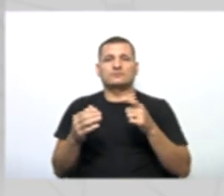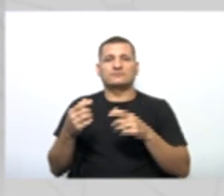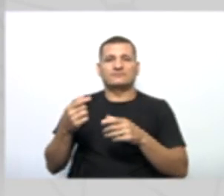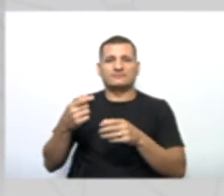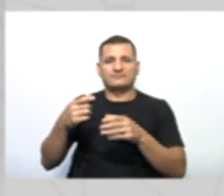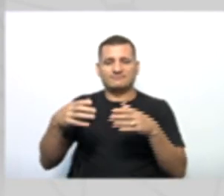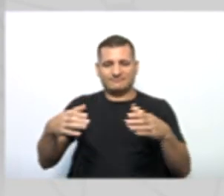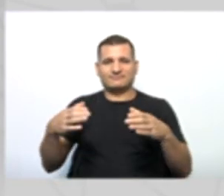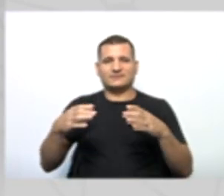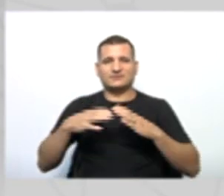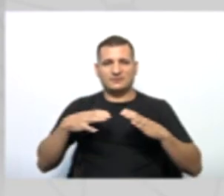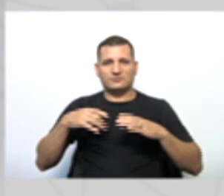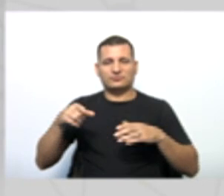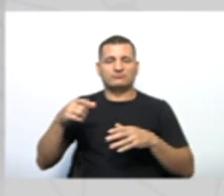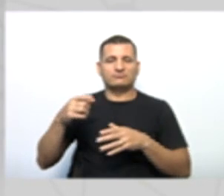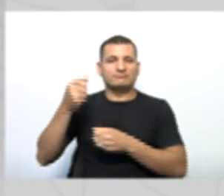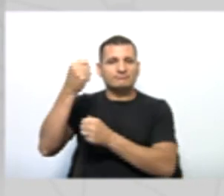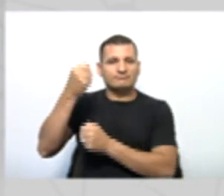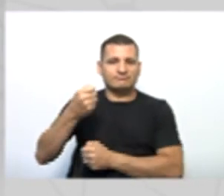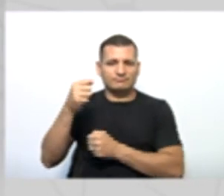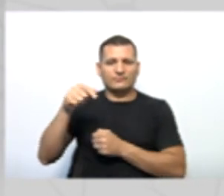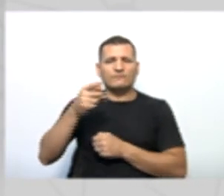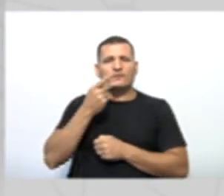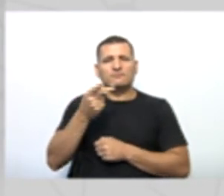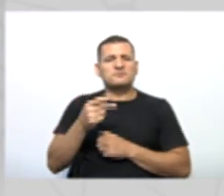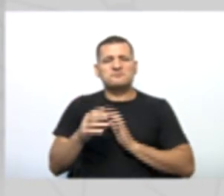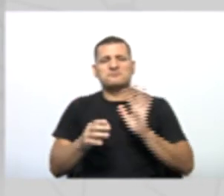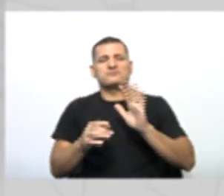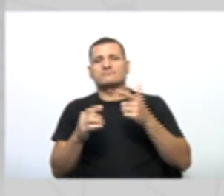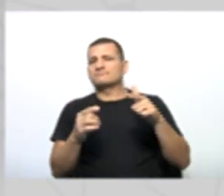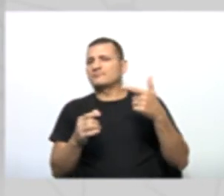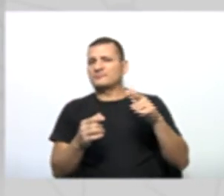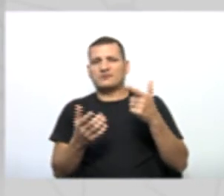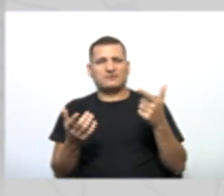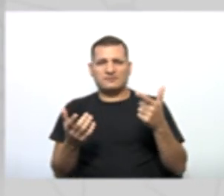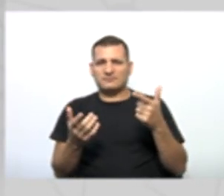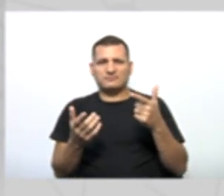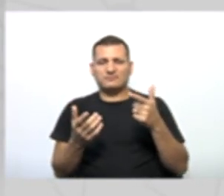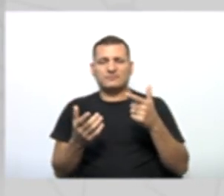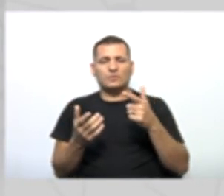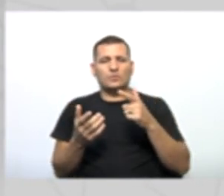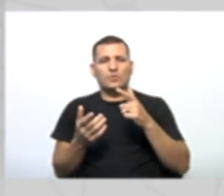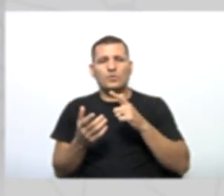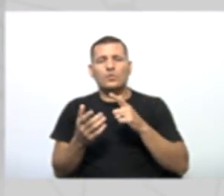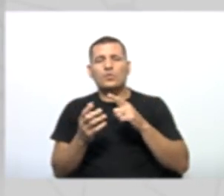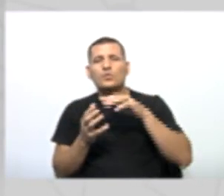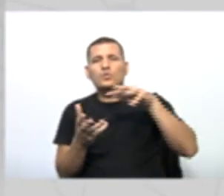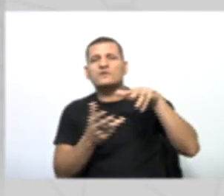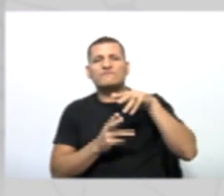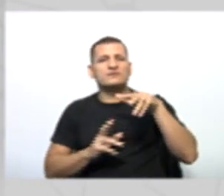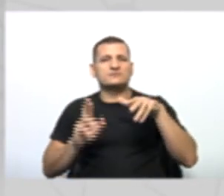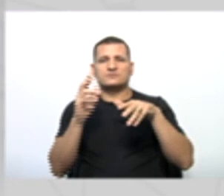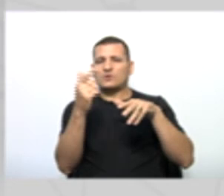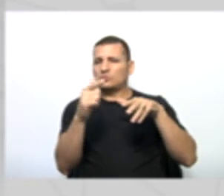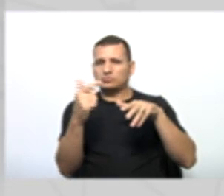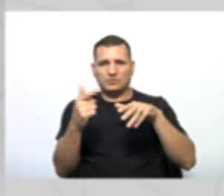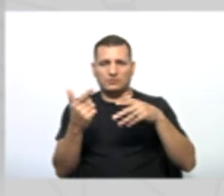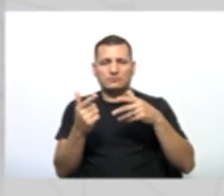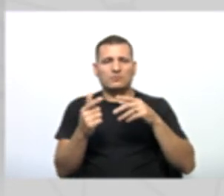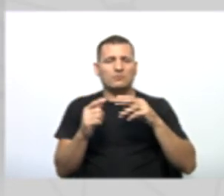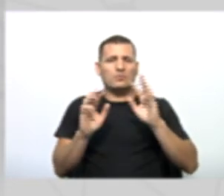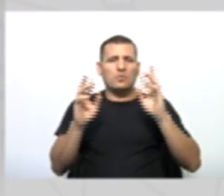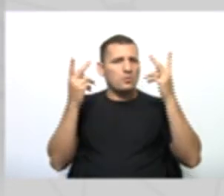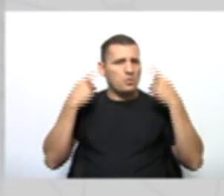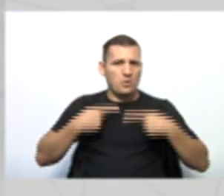sofistas, que falavam que não existia nenhuma norma universal, que o homem é a medida de todas as coisas. Ou